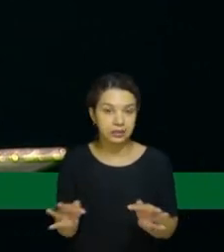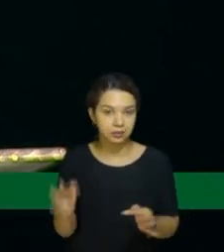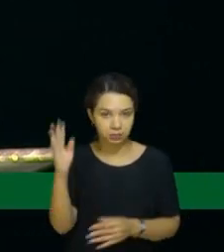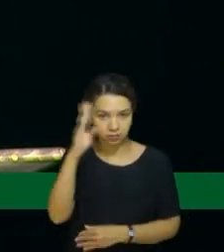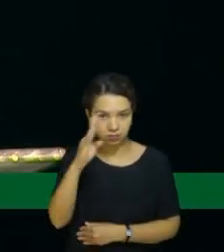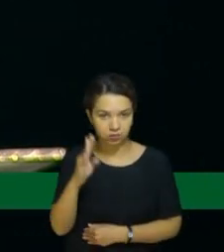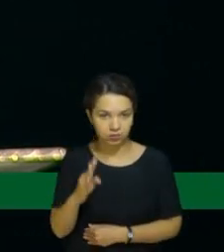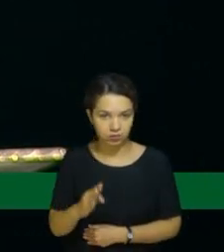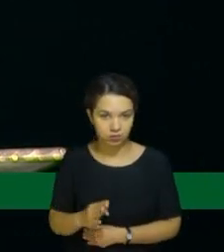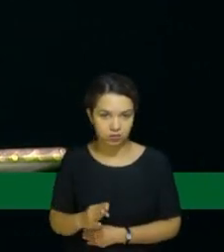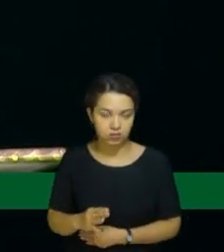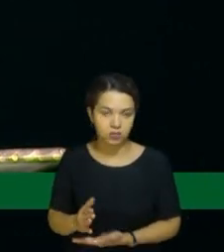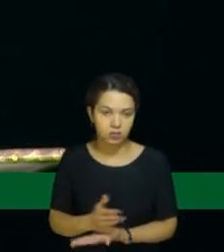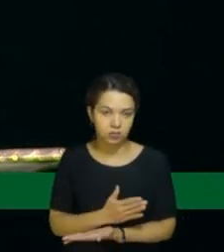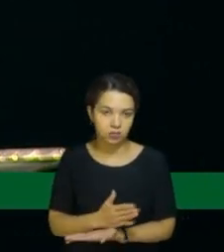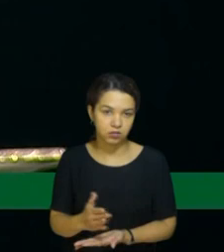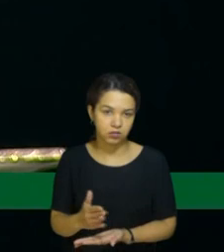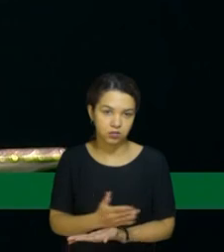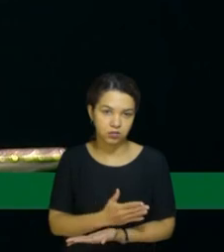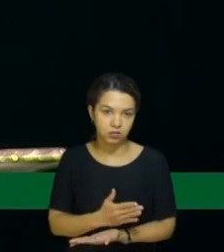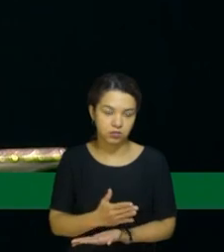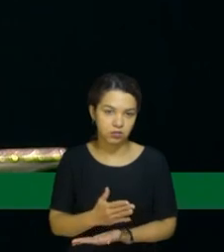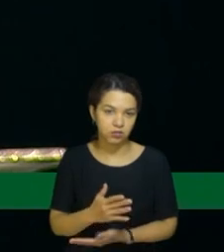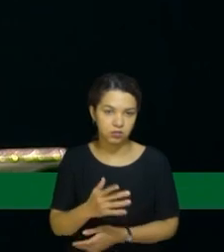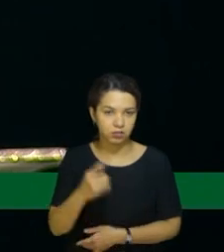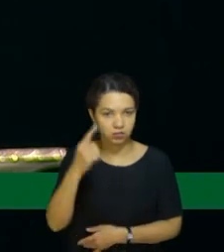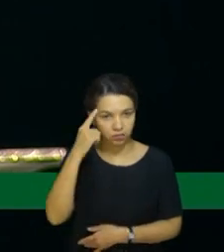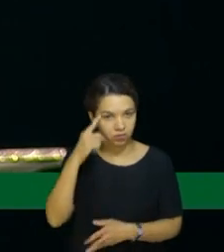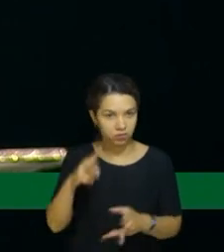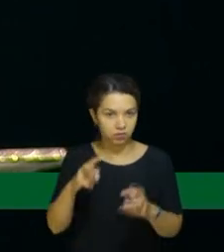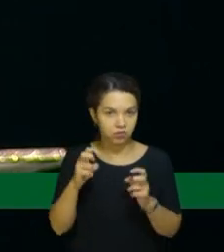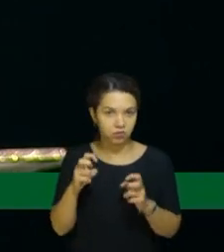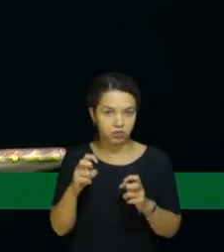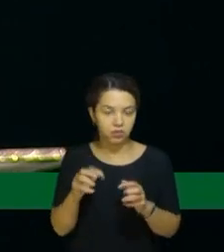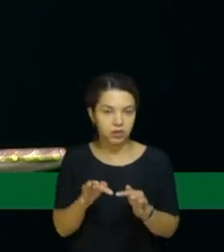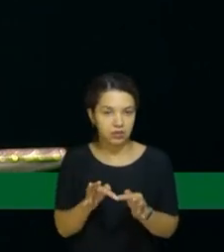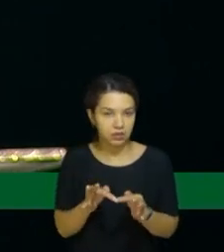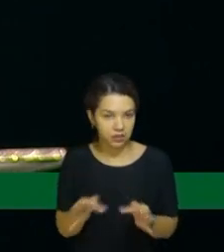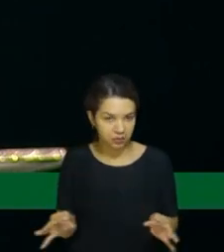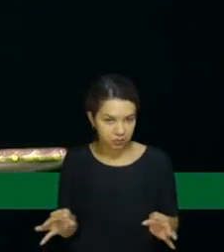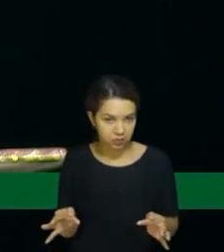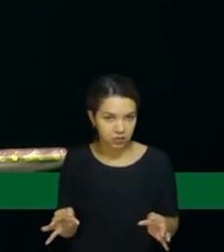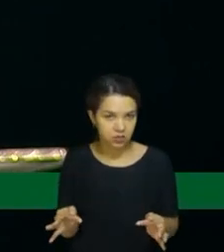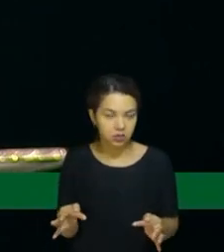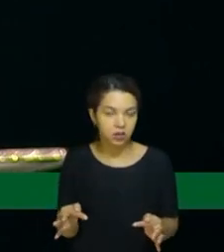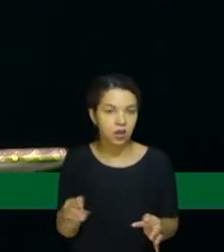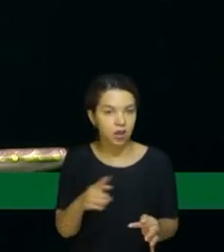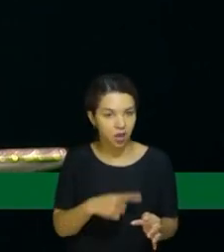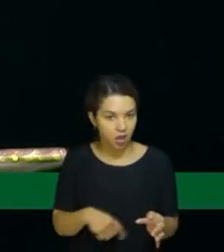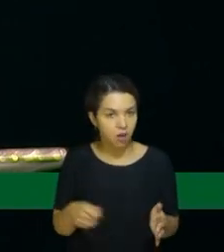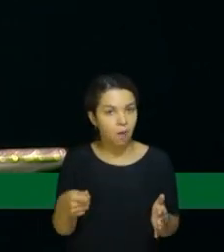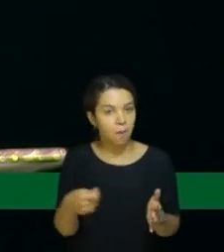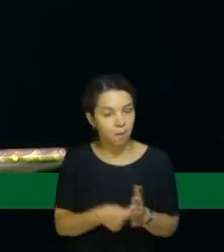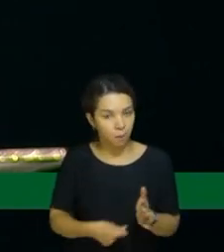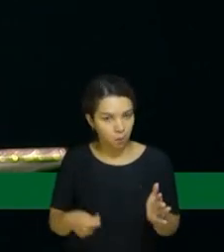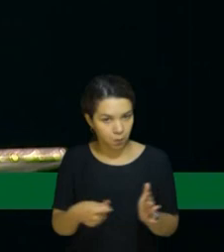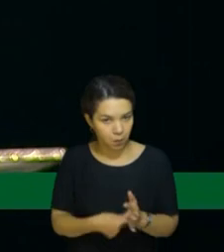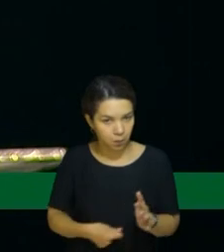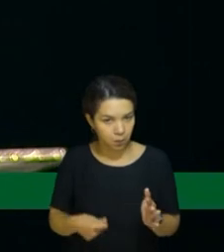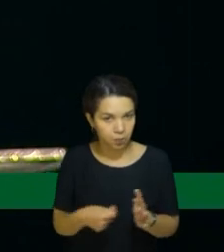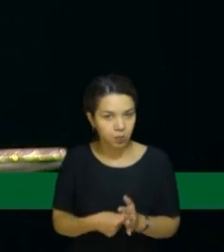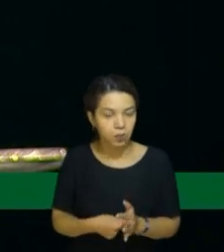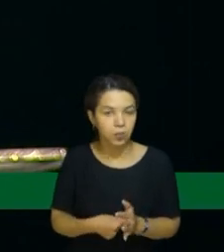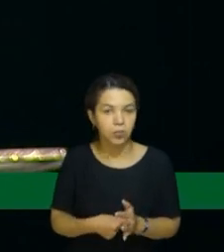relegado ninguém se toca que o simples foi uma batalha das Micro e Pequenas Empresas